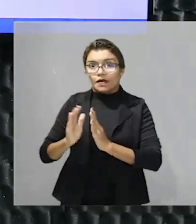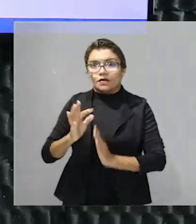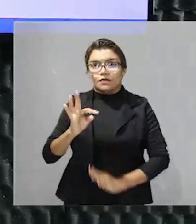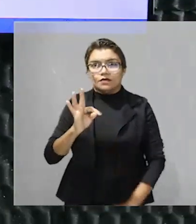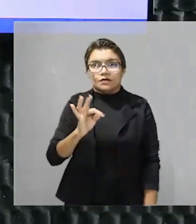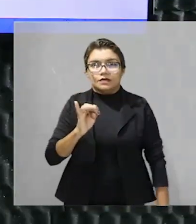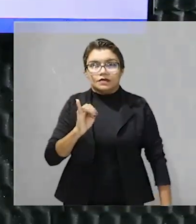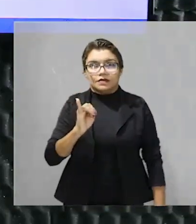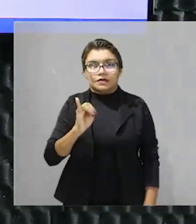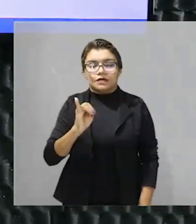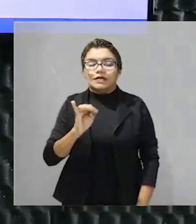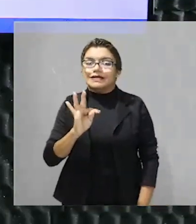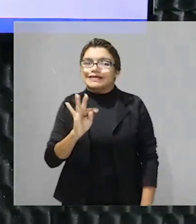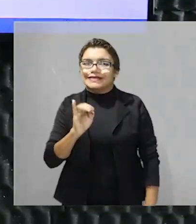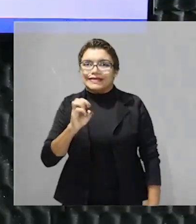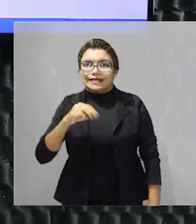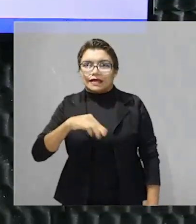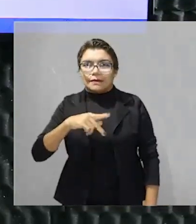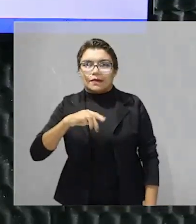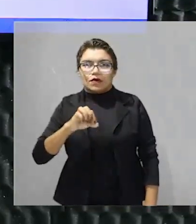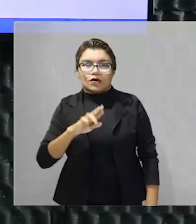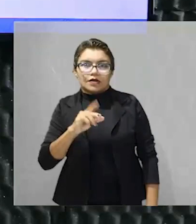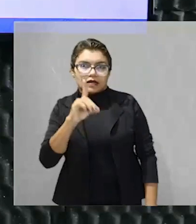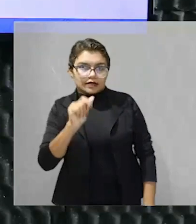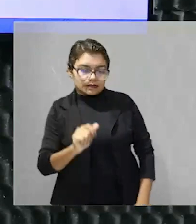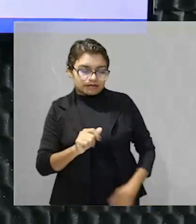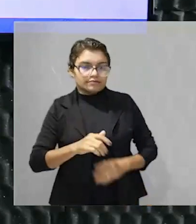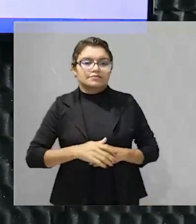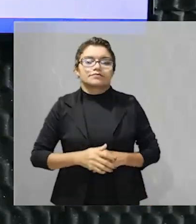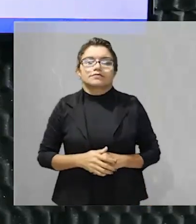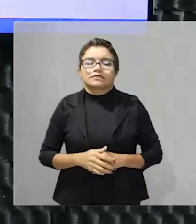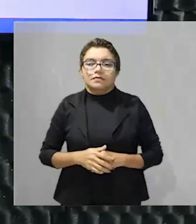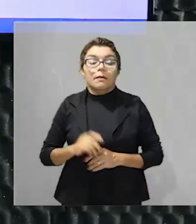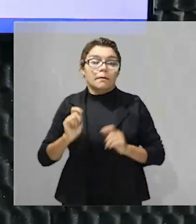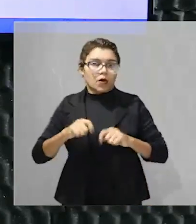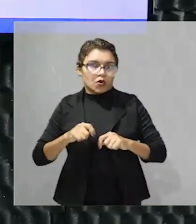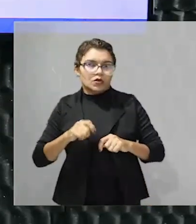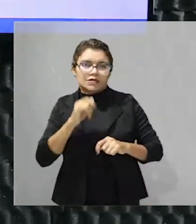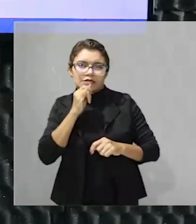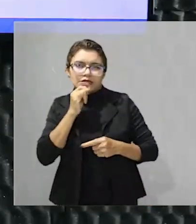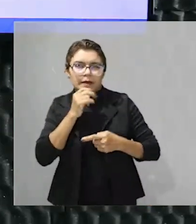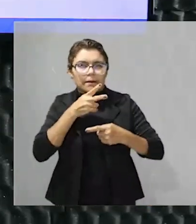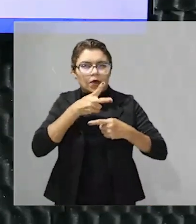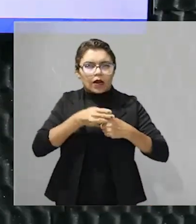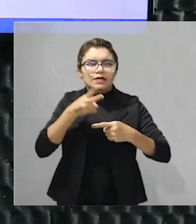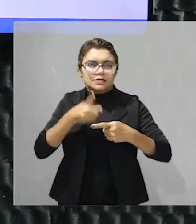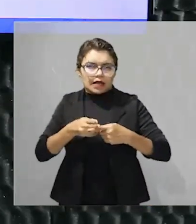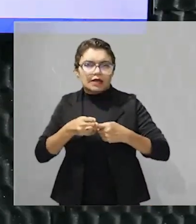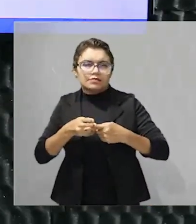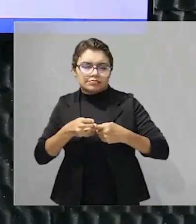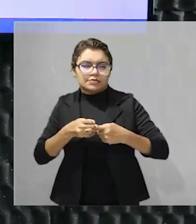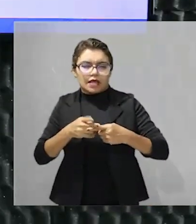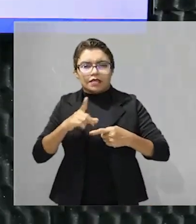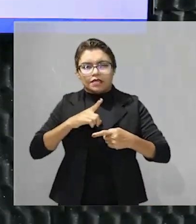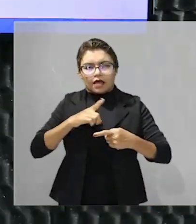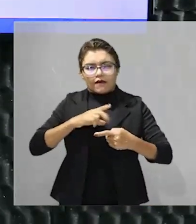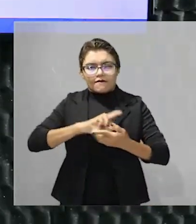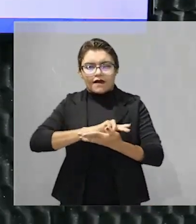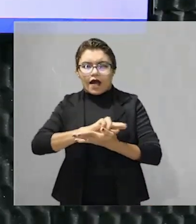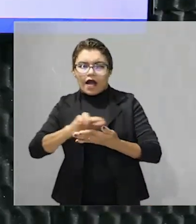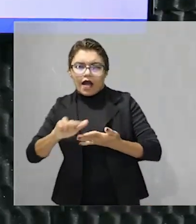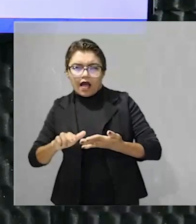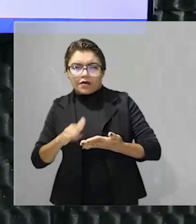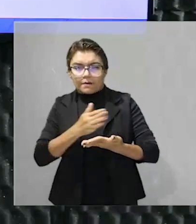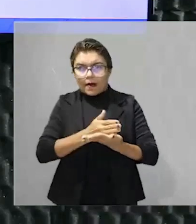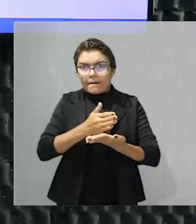uma série, por exemplo, aparece lá Season 1, Season 2, temporada 1, temporada 2. E a temporada